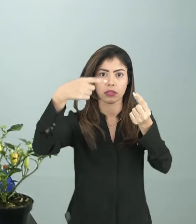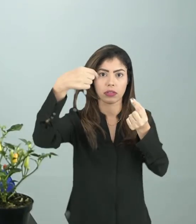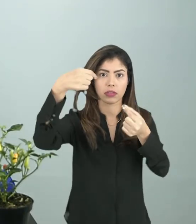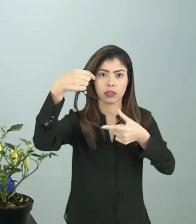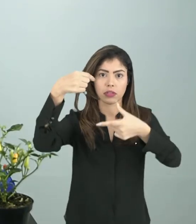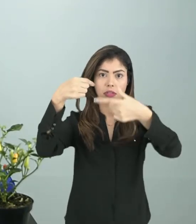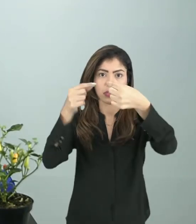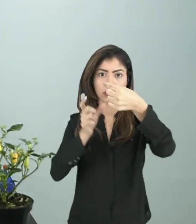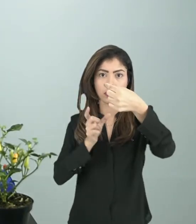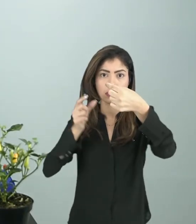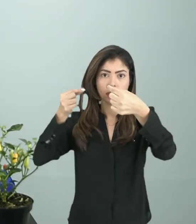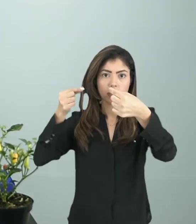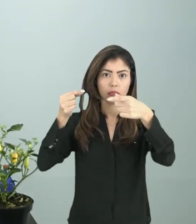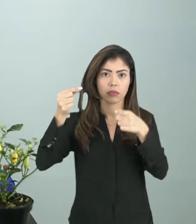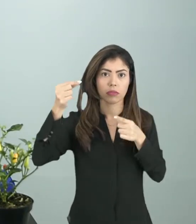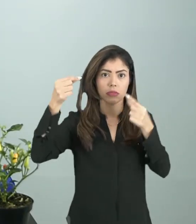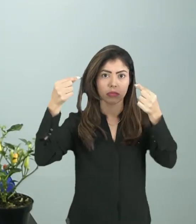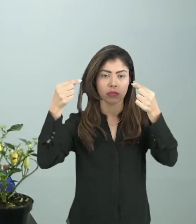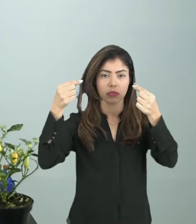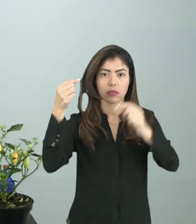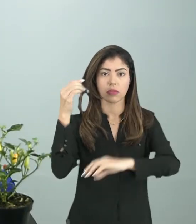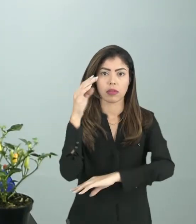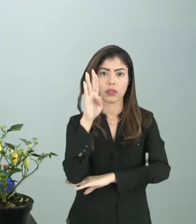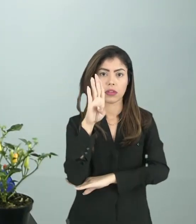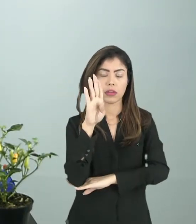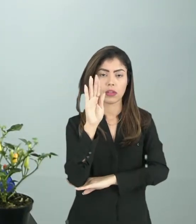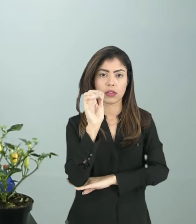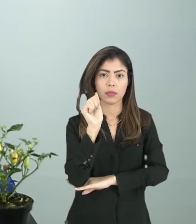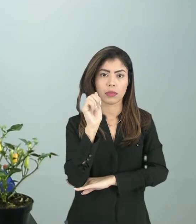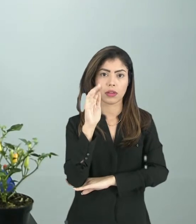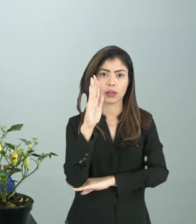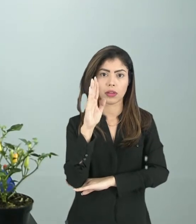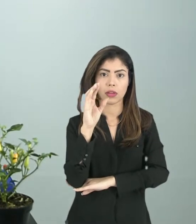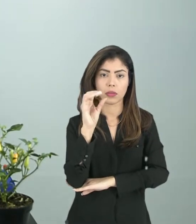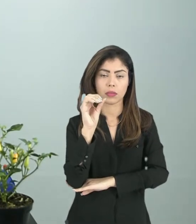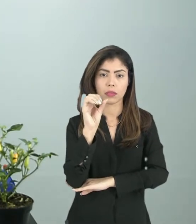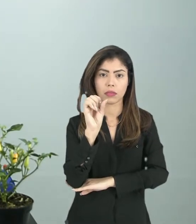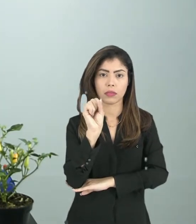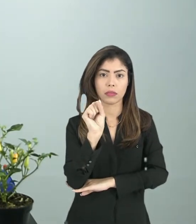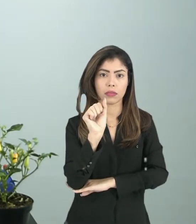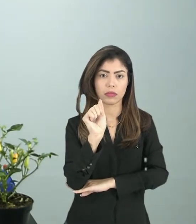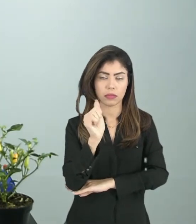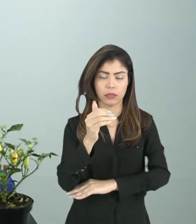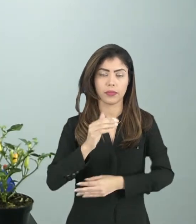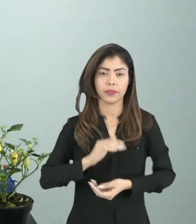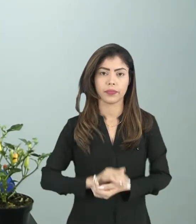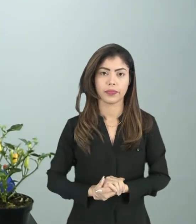né? Então, para cicatrização.